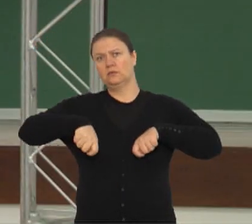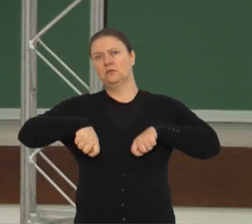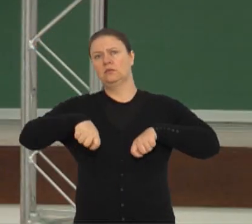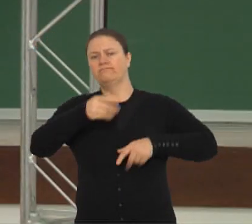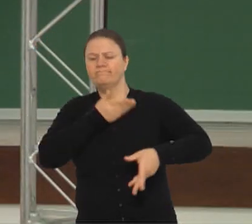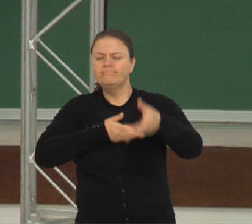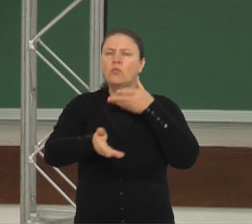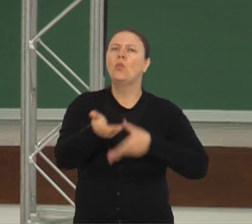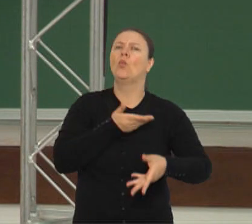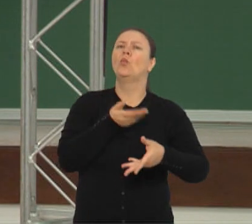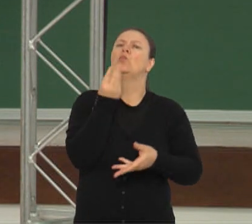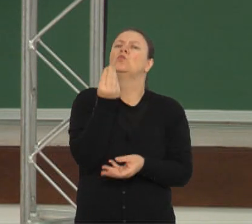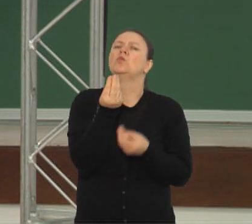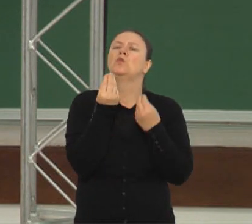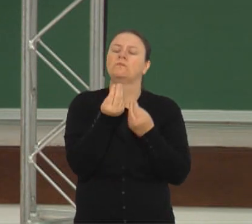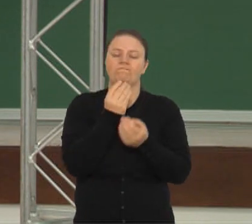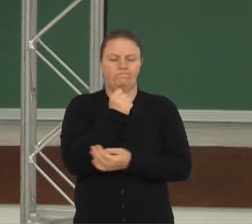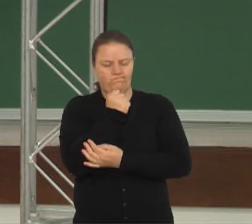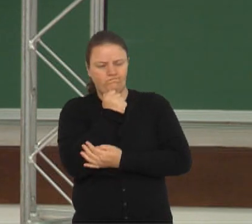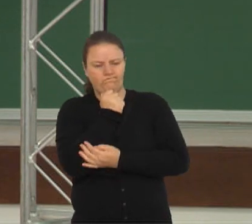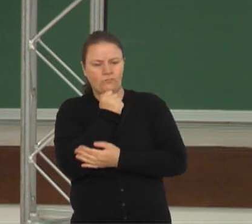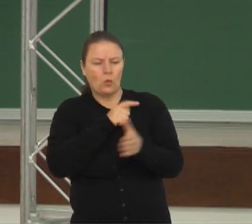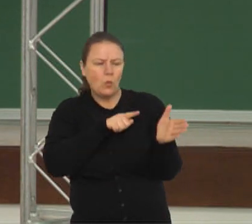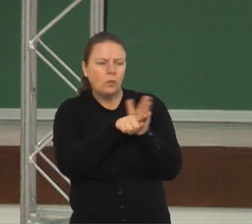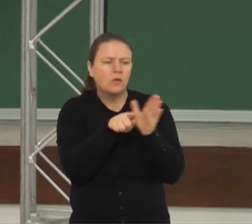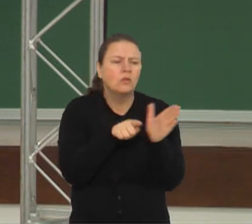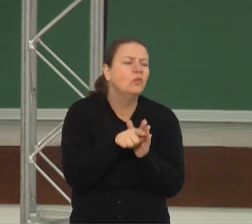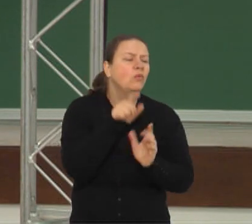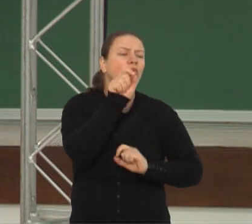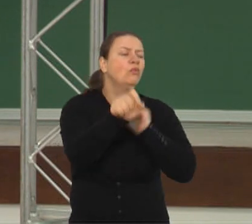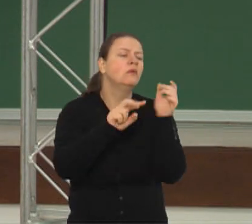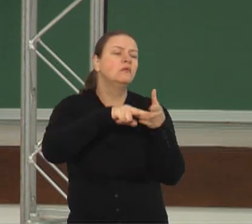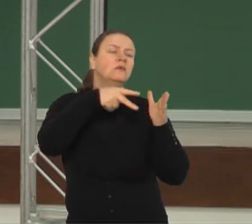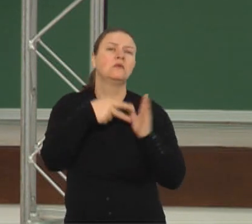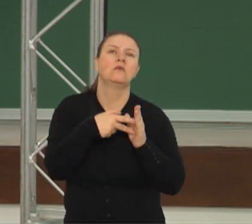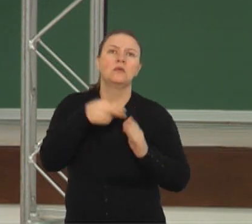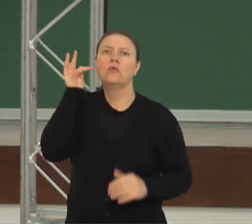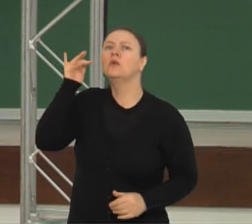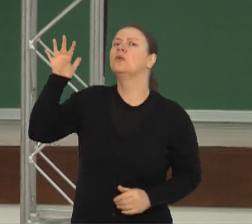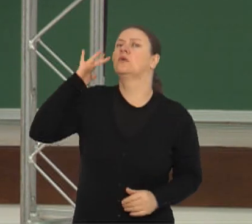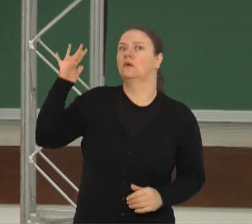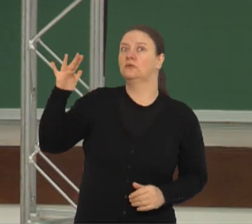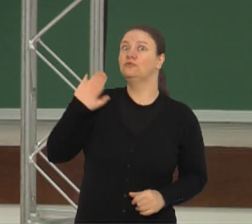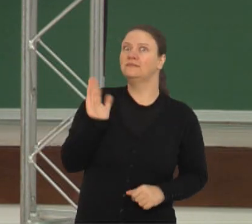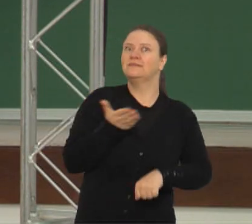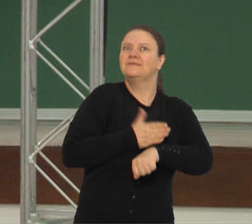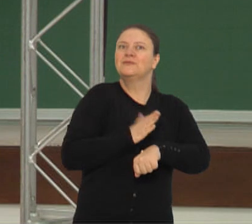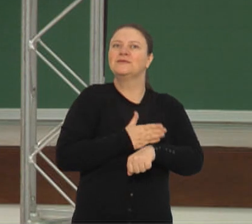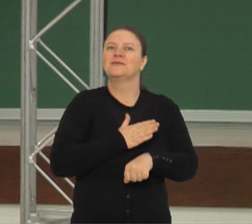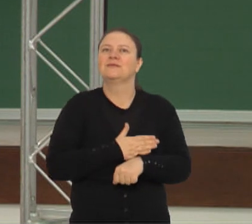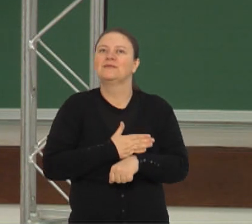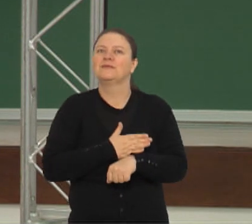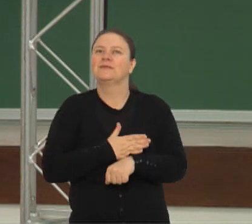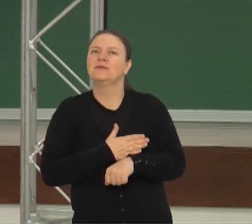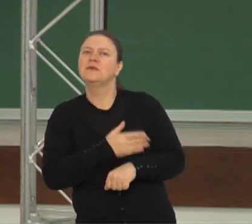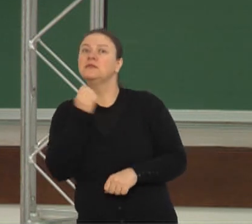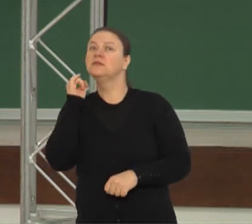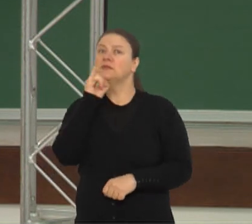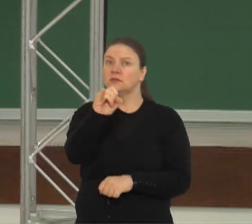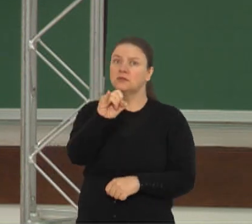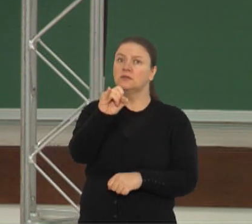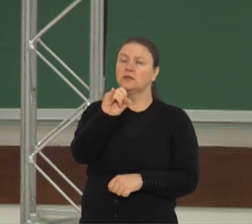exemplo, quando você pergunta o que é filosofar, você está fazendo filosofia. Mas quando você pergunta o que